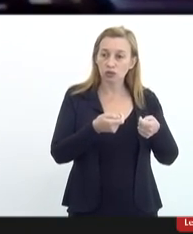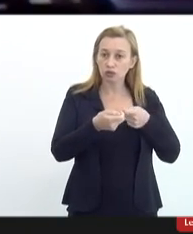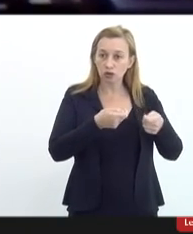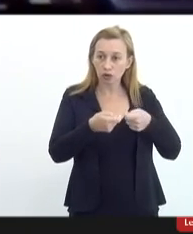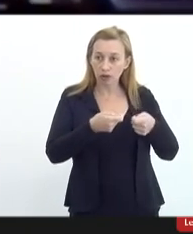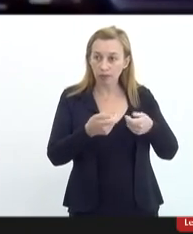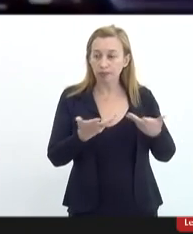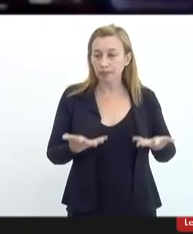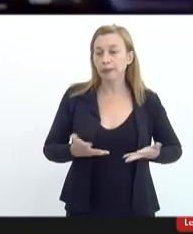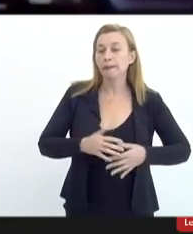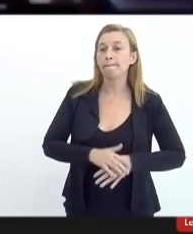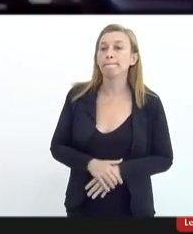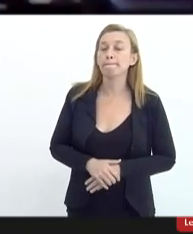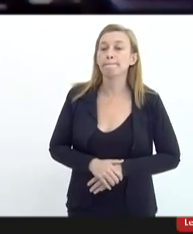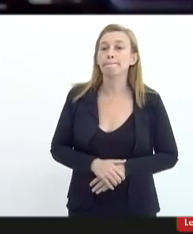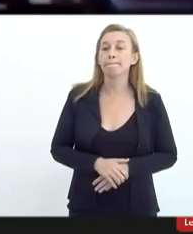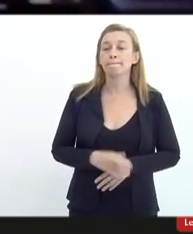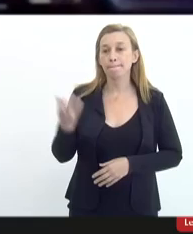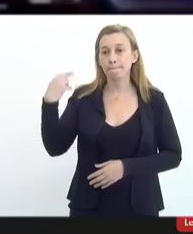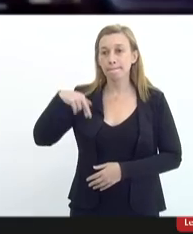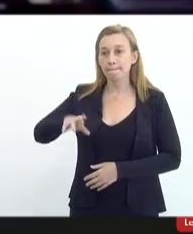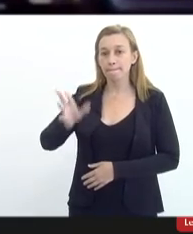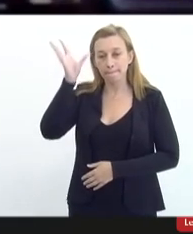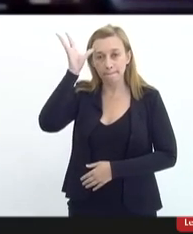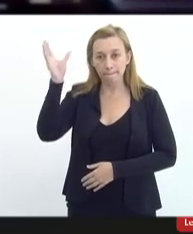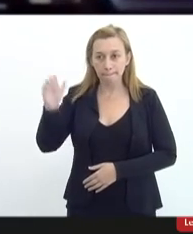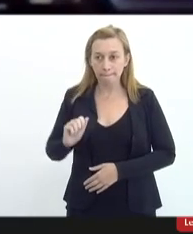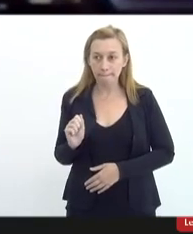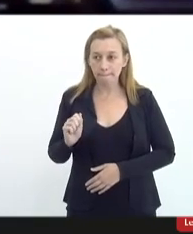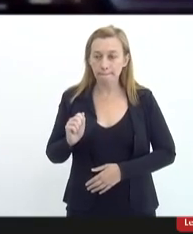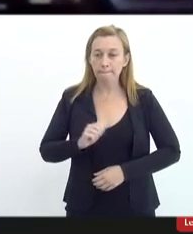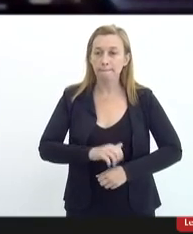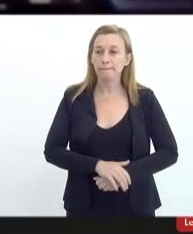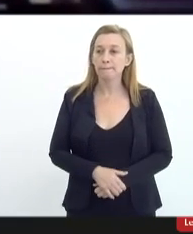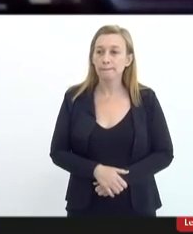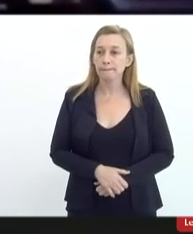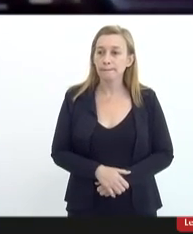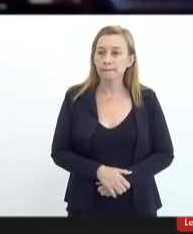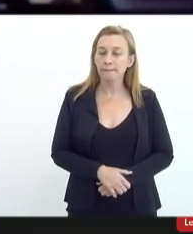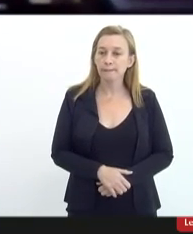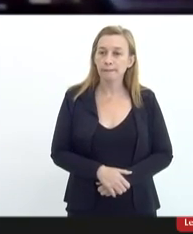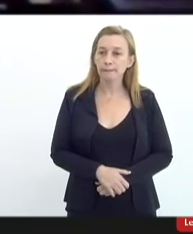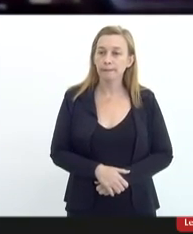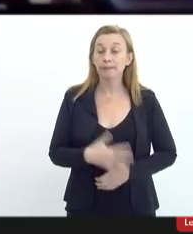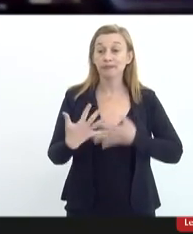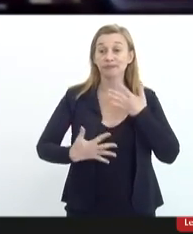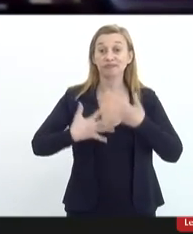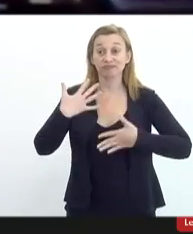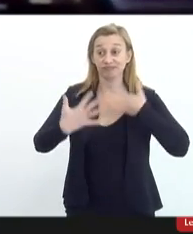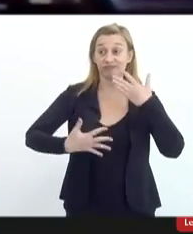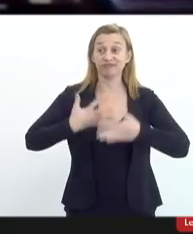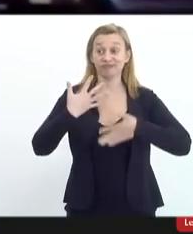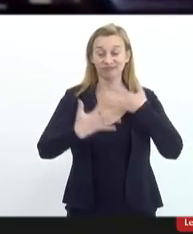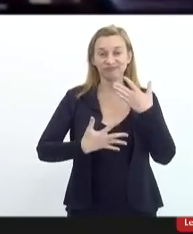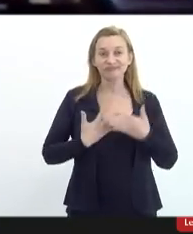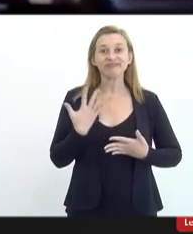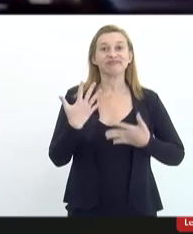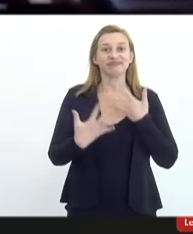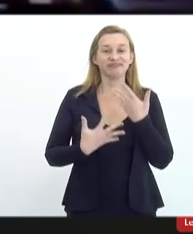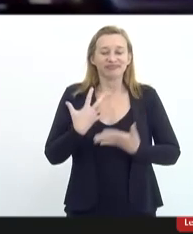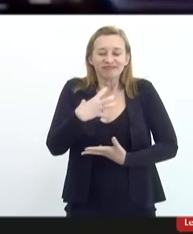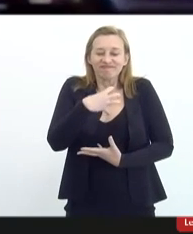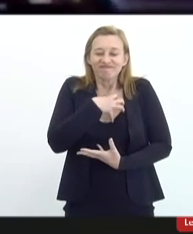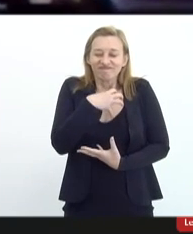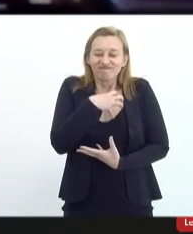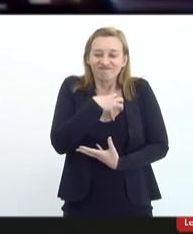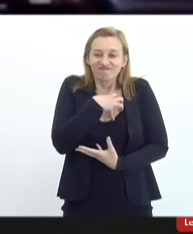Inclusive, as religiões de matriz africana lidam com a alegria, lidam com um sentido